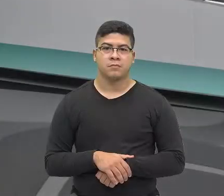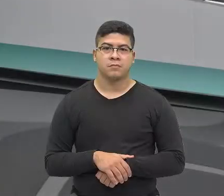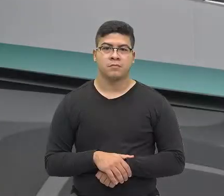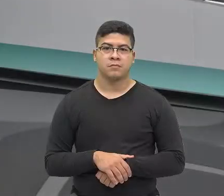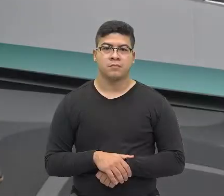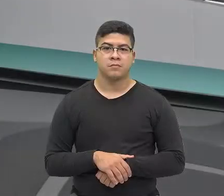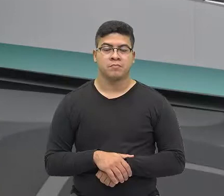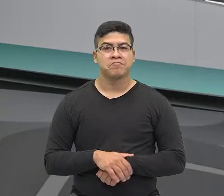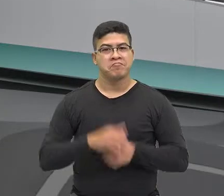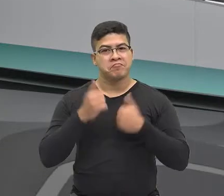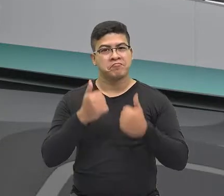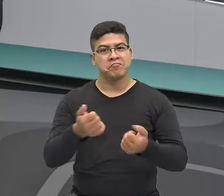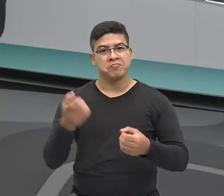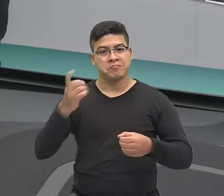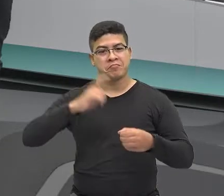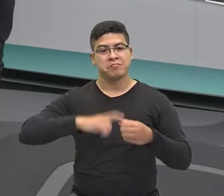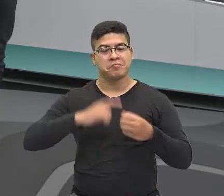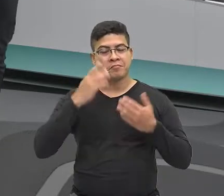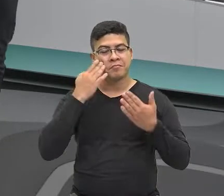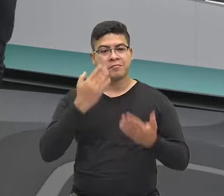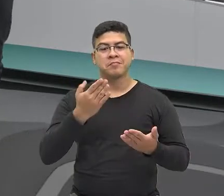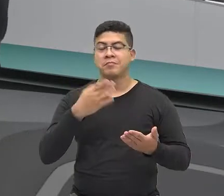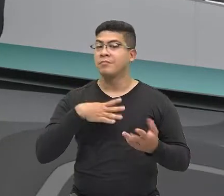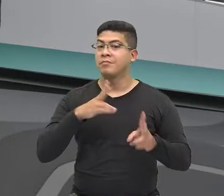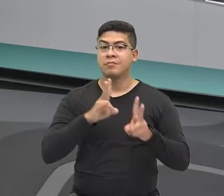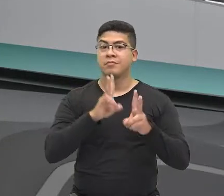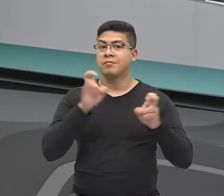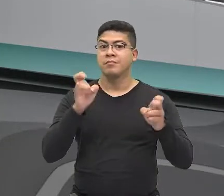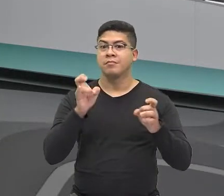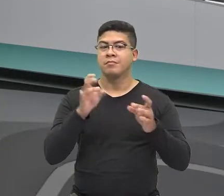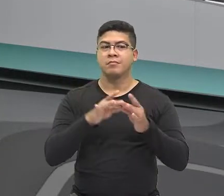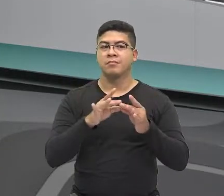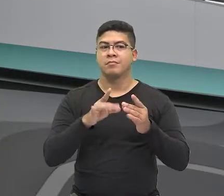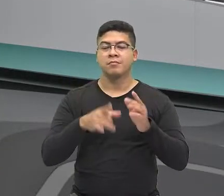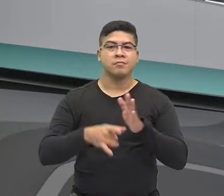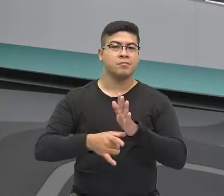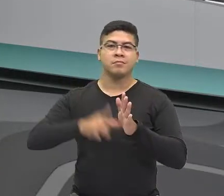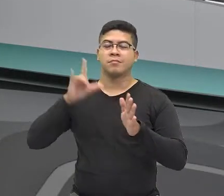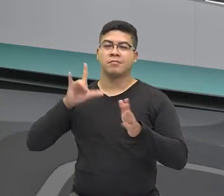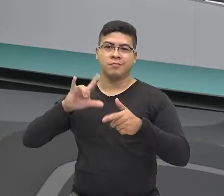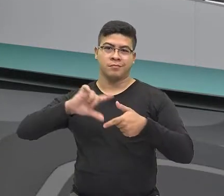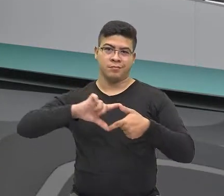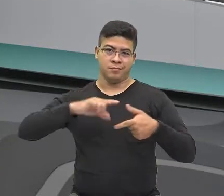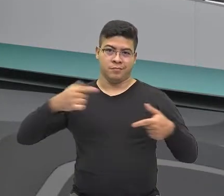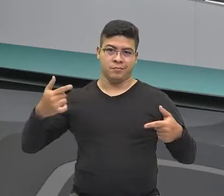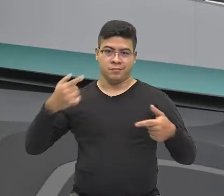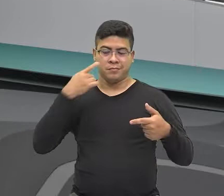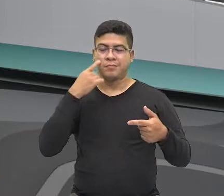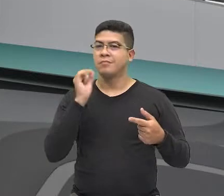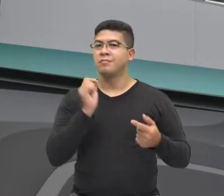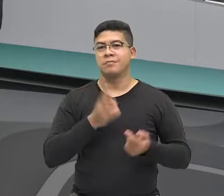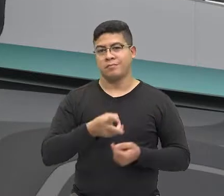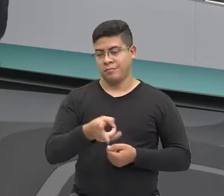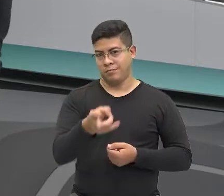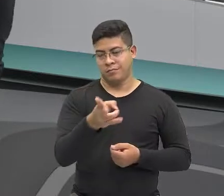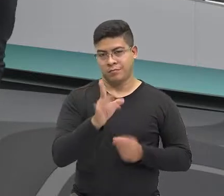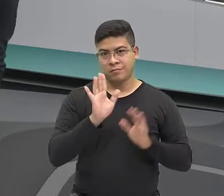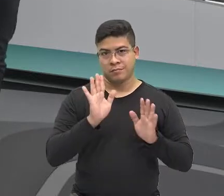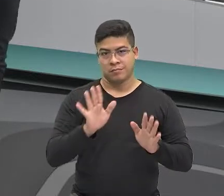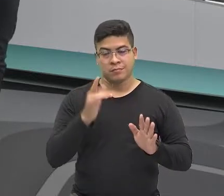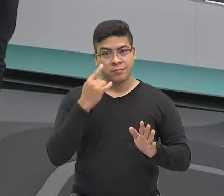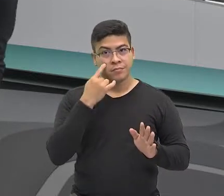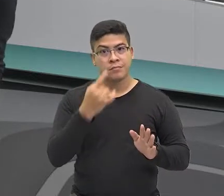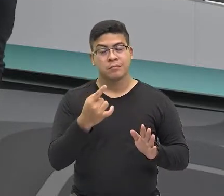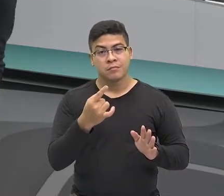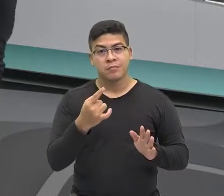Muito bem, retornando aí para falar sobre pré-modernismo, dando continuidade, já falamos aí